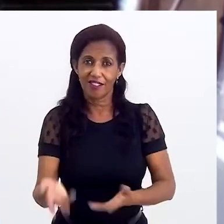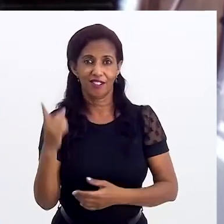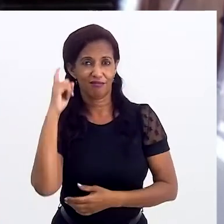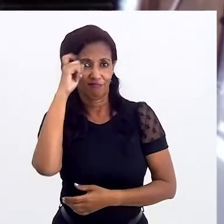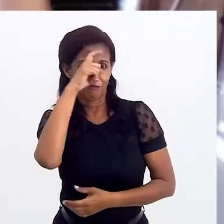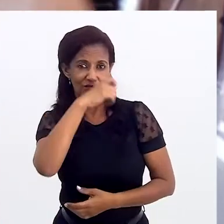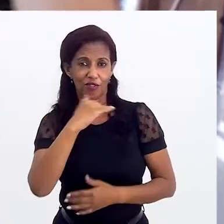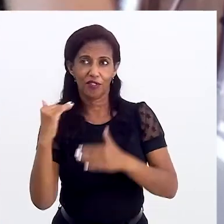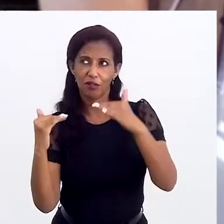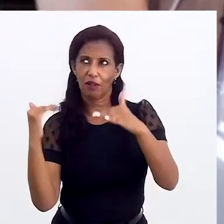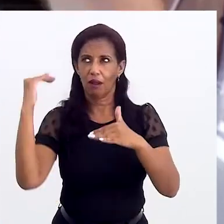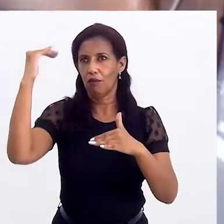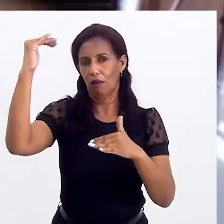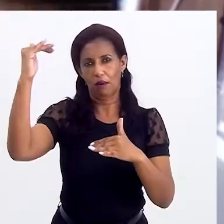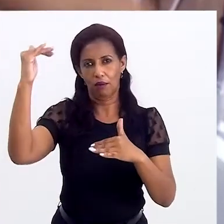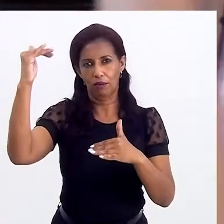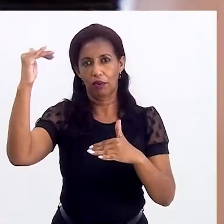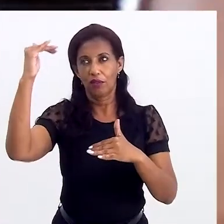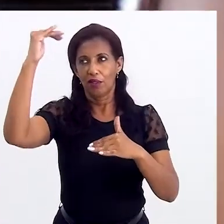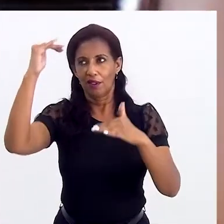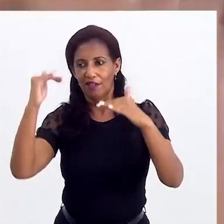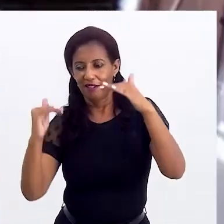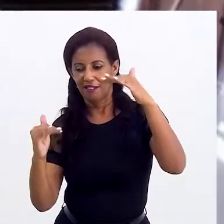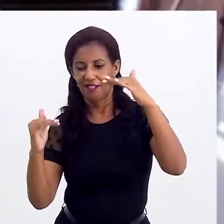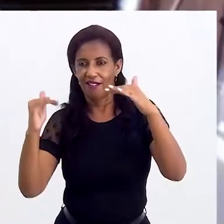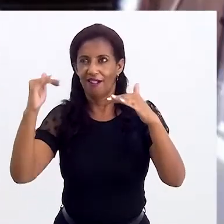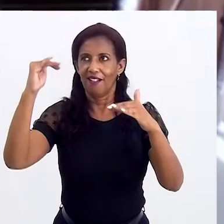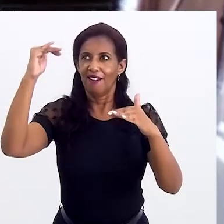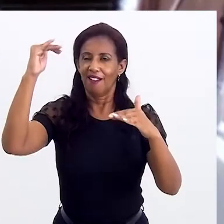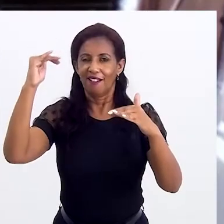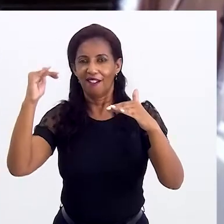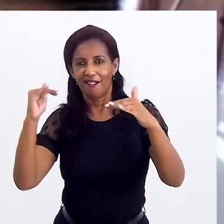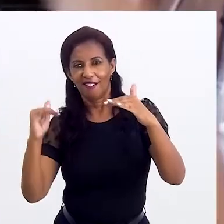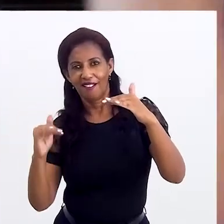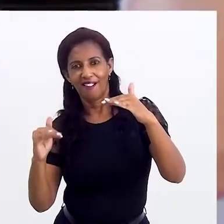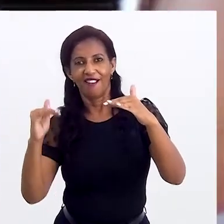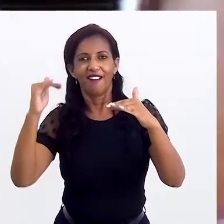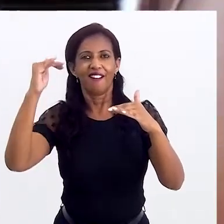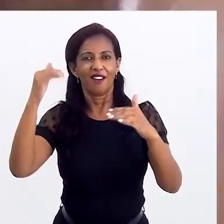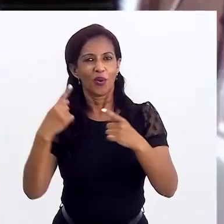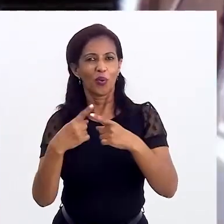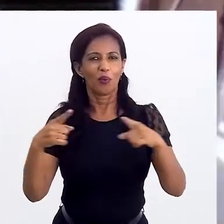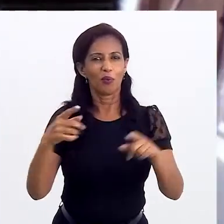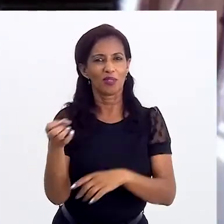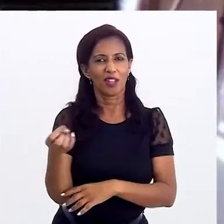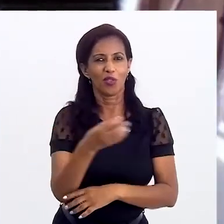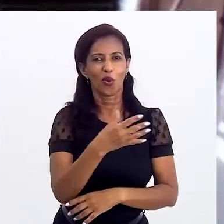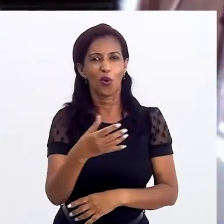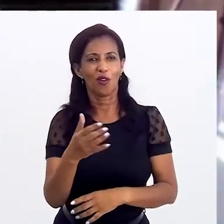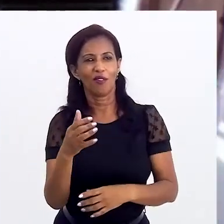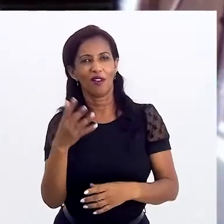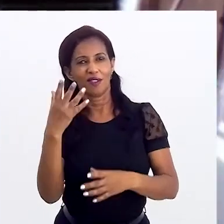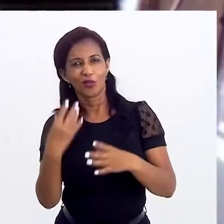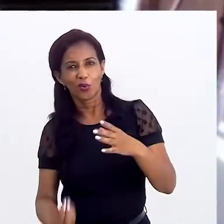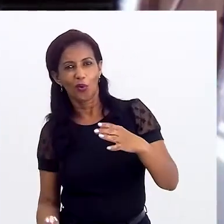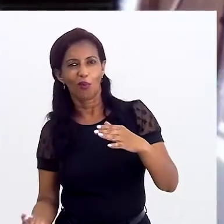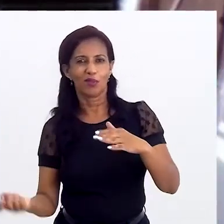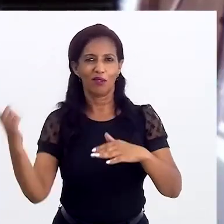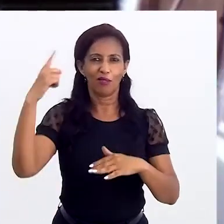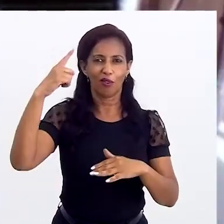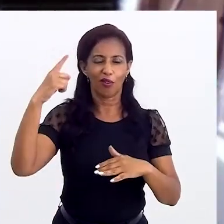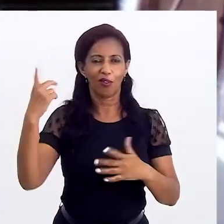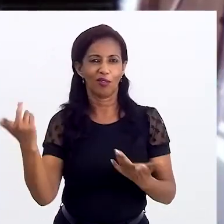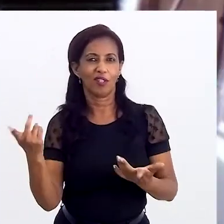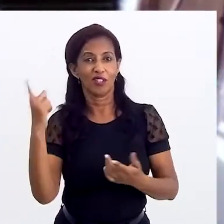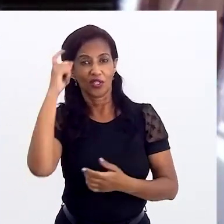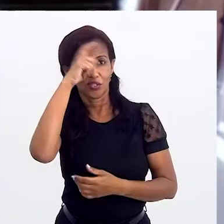né? É difícil estar sempre no topo. Você vai lá em cima, você some, você volta com uma música nova. Aí tem as dificuldades